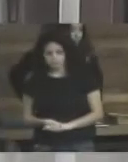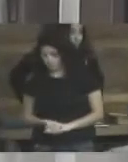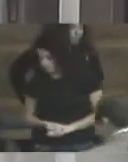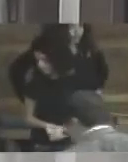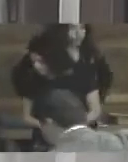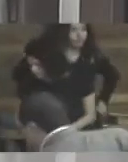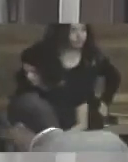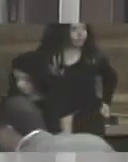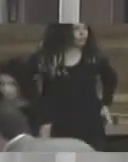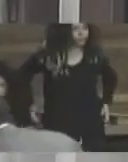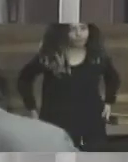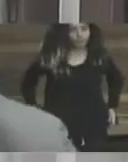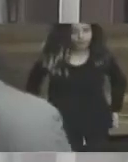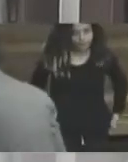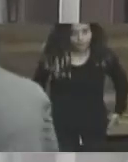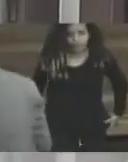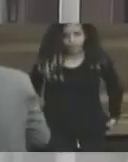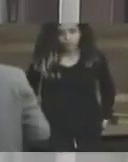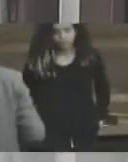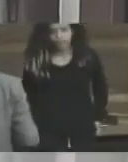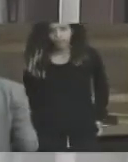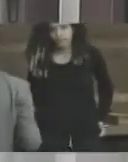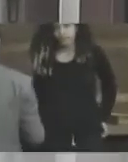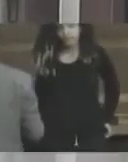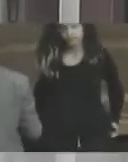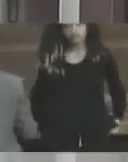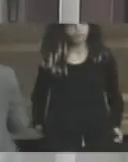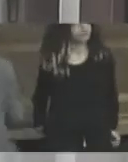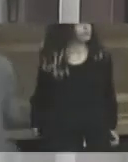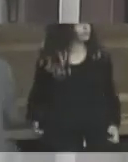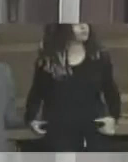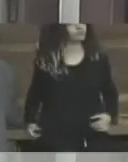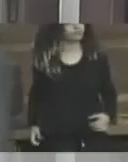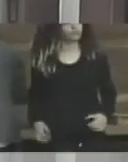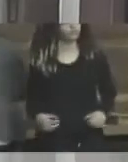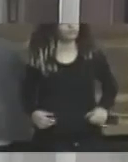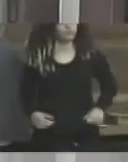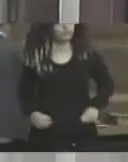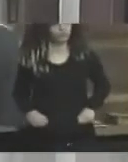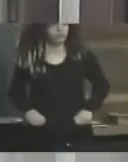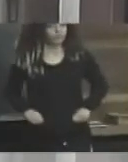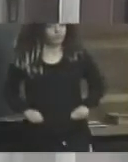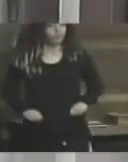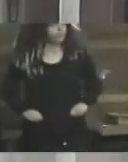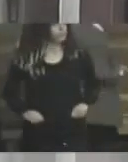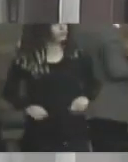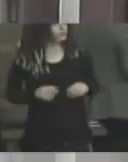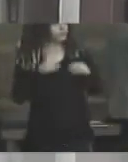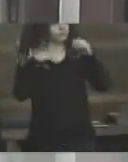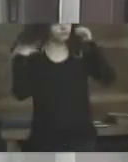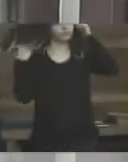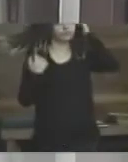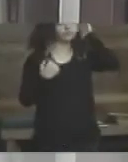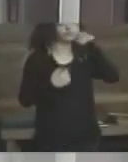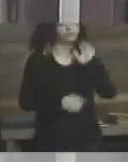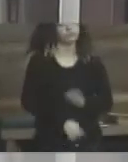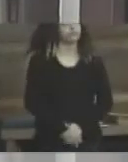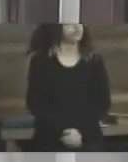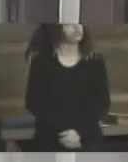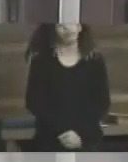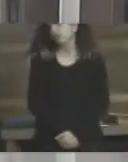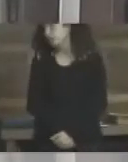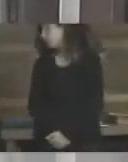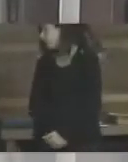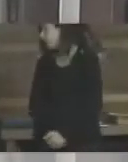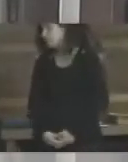do mal, né, por conta da escuridão, e as pessoas ficam ali, né, vulneráveis por conta disso. Em 2017, a gente em Angra dos Reis